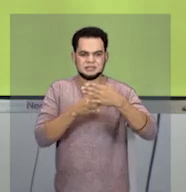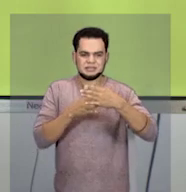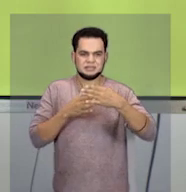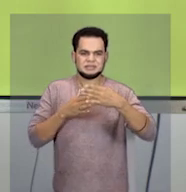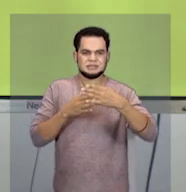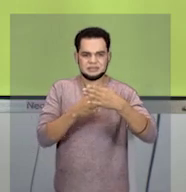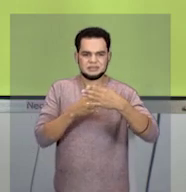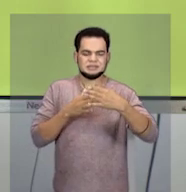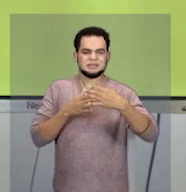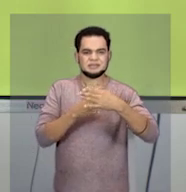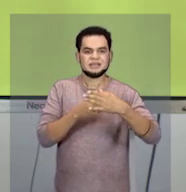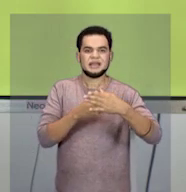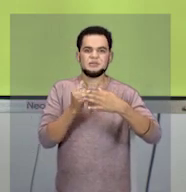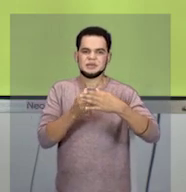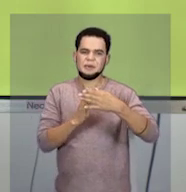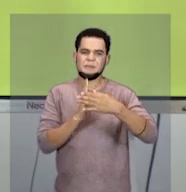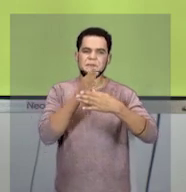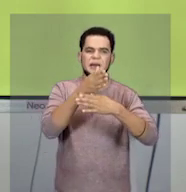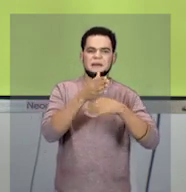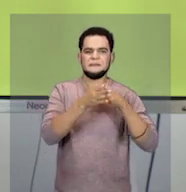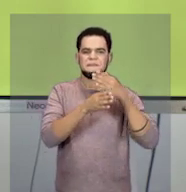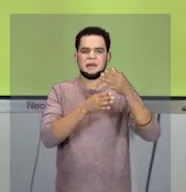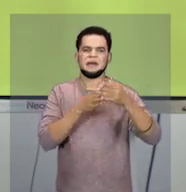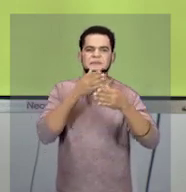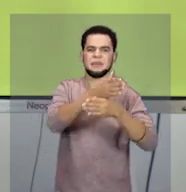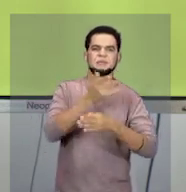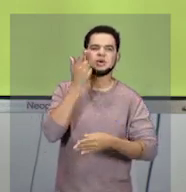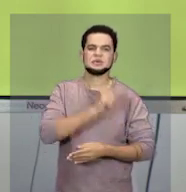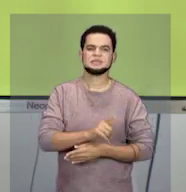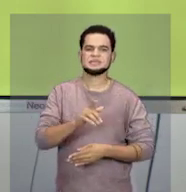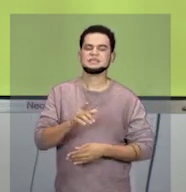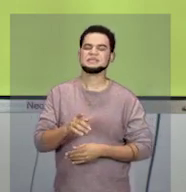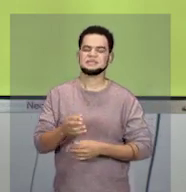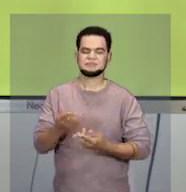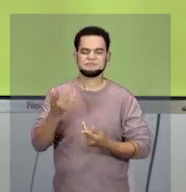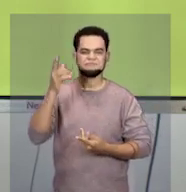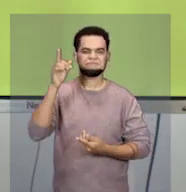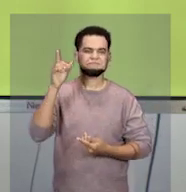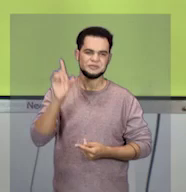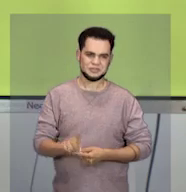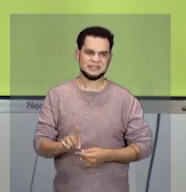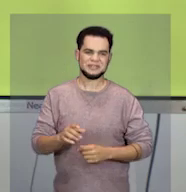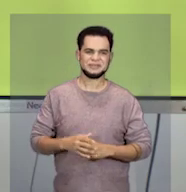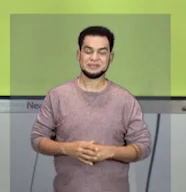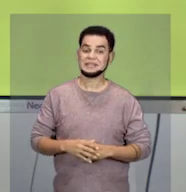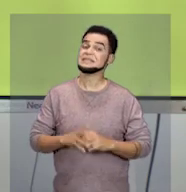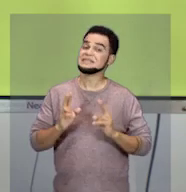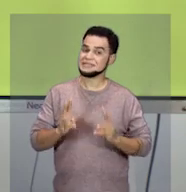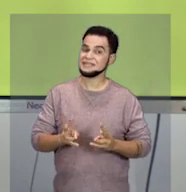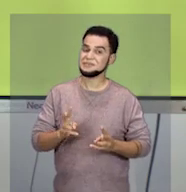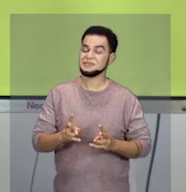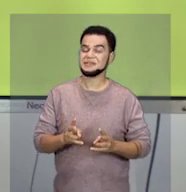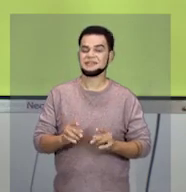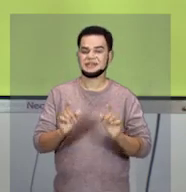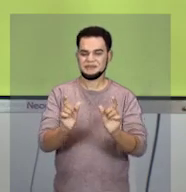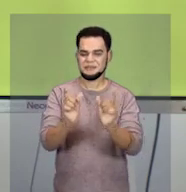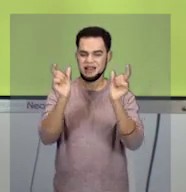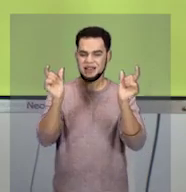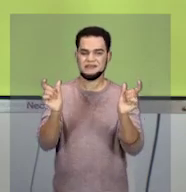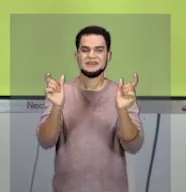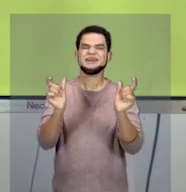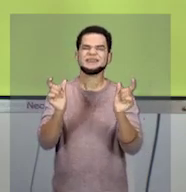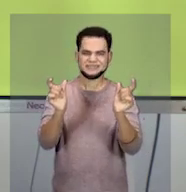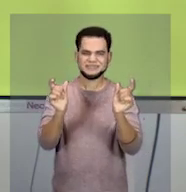nossos direitos. Toda vez que nós falamos de direitos, nós falamos também de deveres, por mais que essas palavras não aparecem sempre